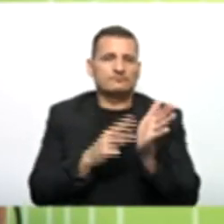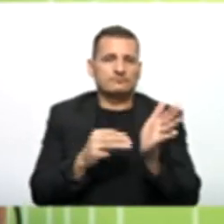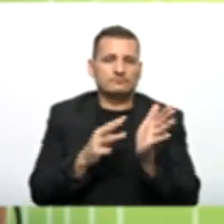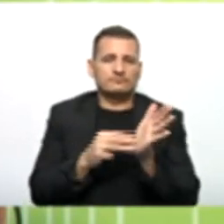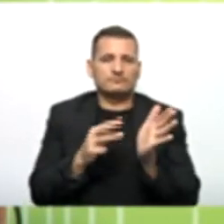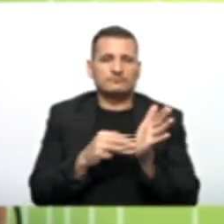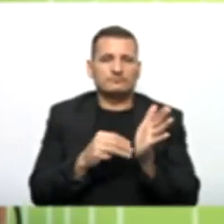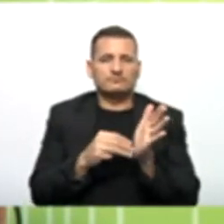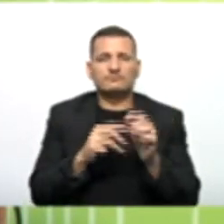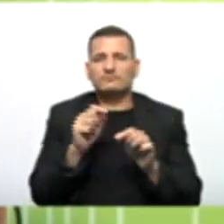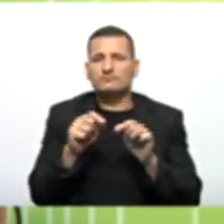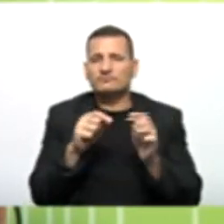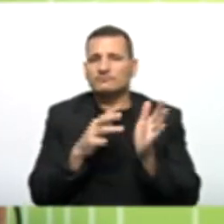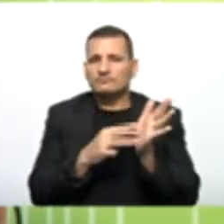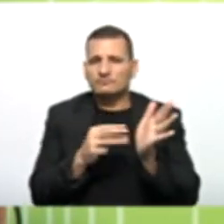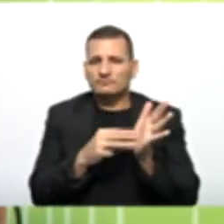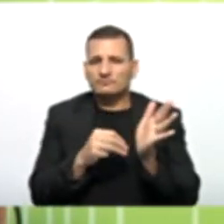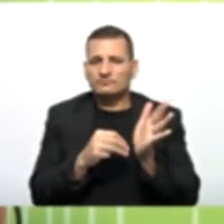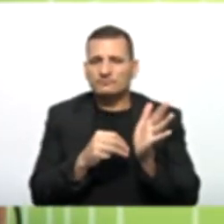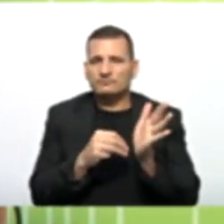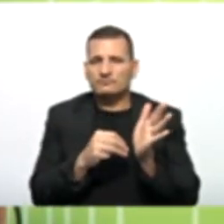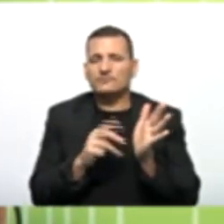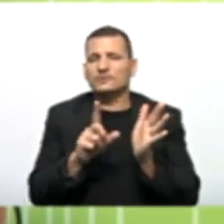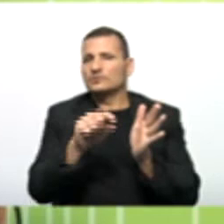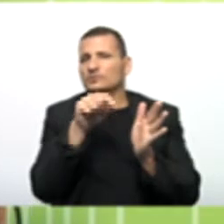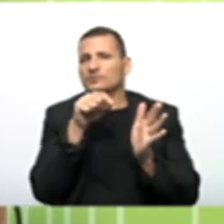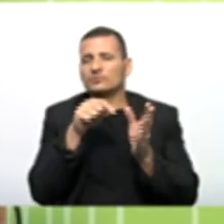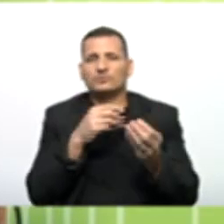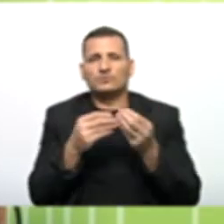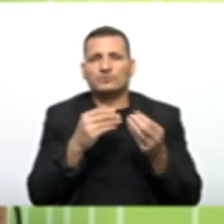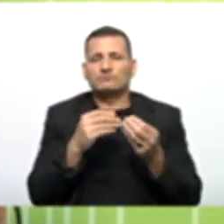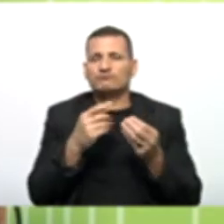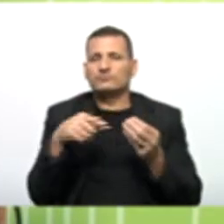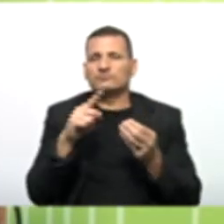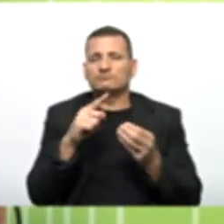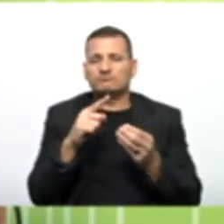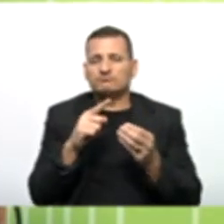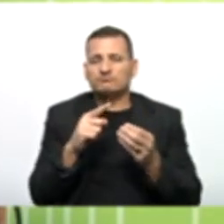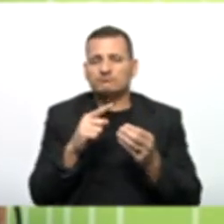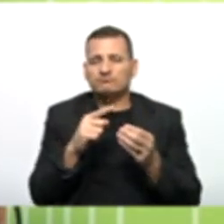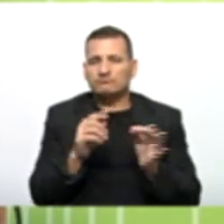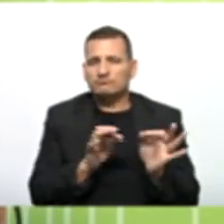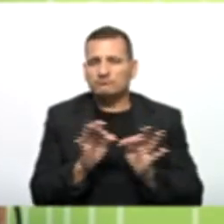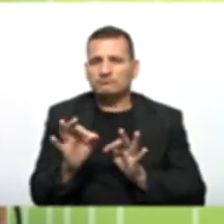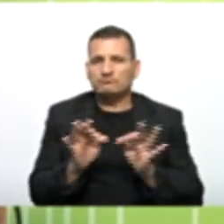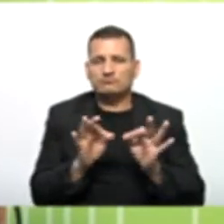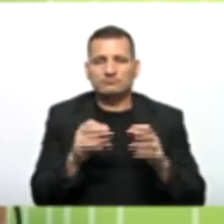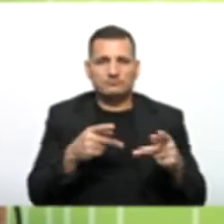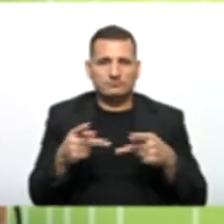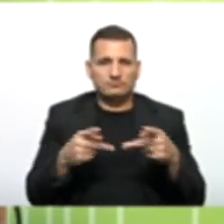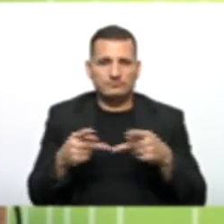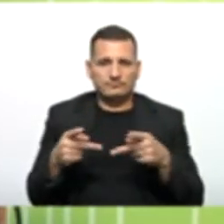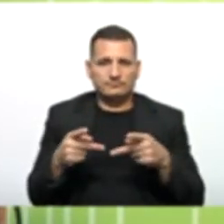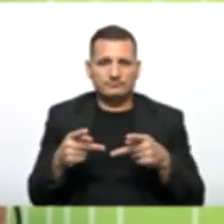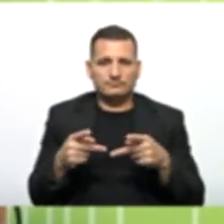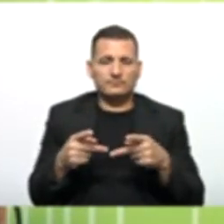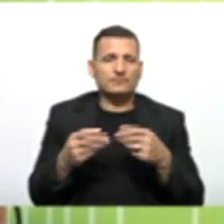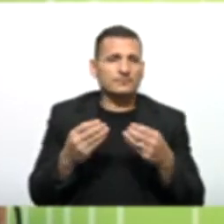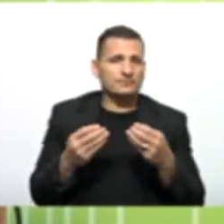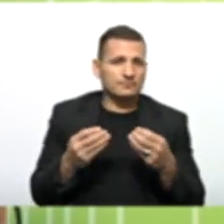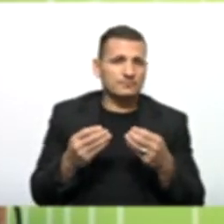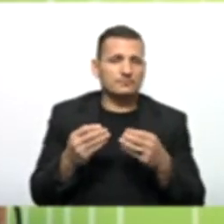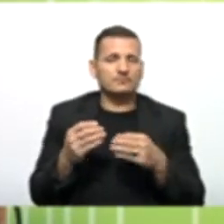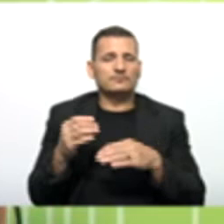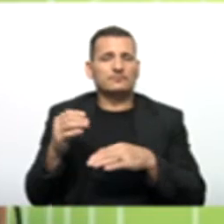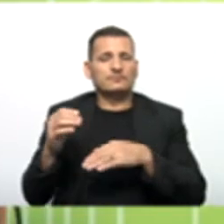O que é a metodologia? Eles definiram uma forma que você pode estar desenvolvendo os seus projetos. Para quê? Para a indústria